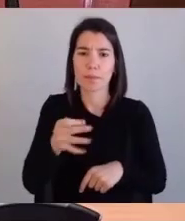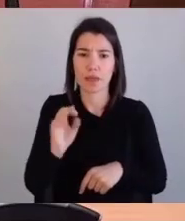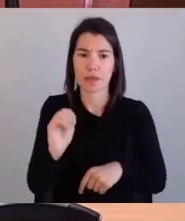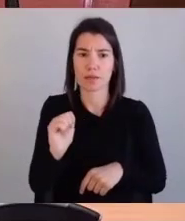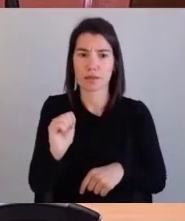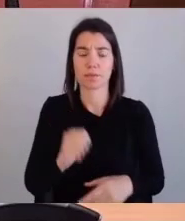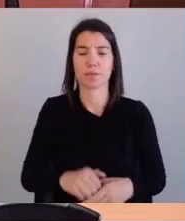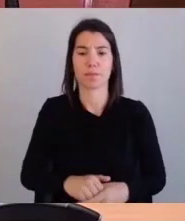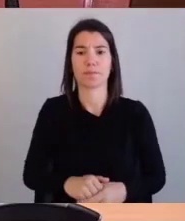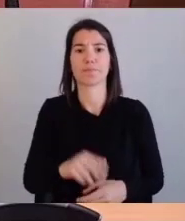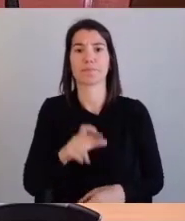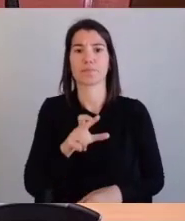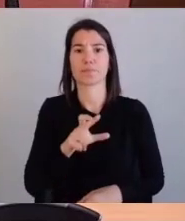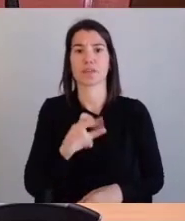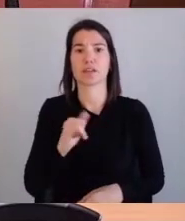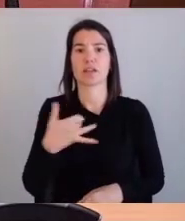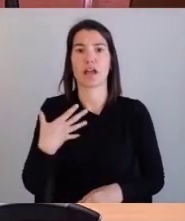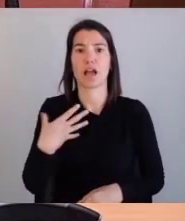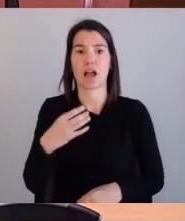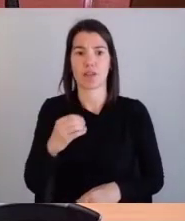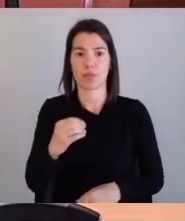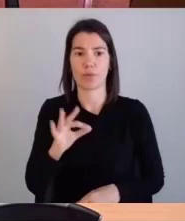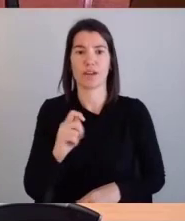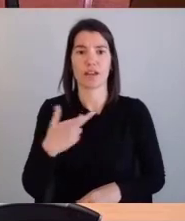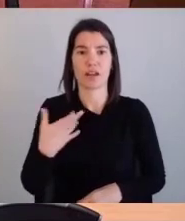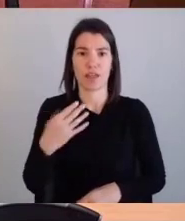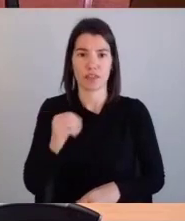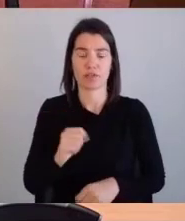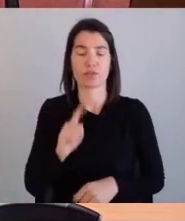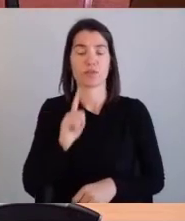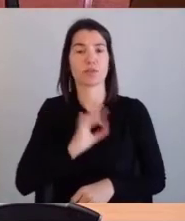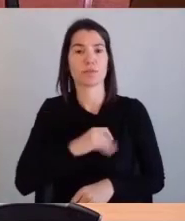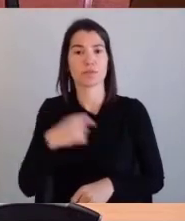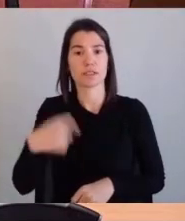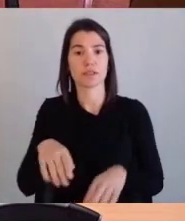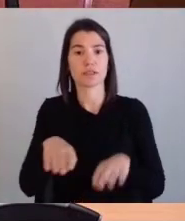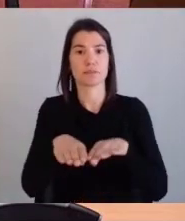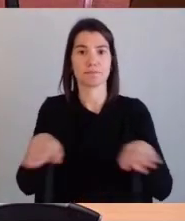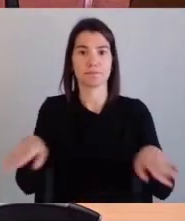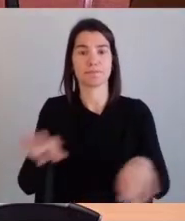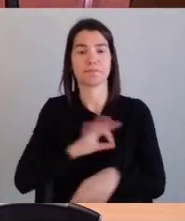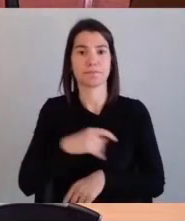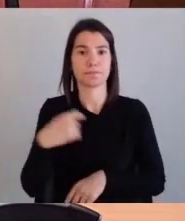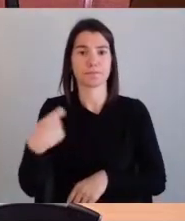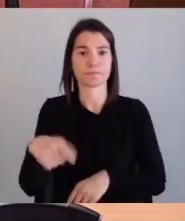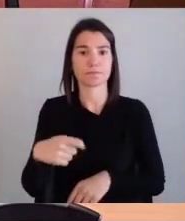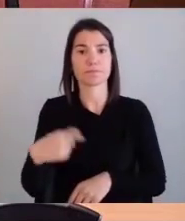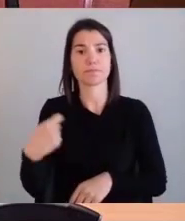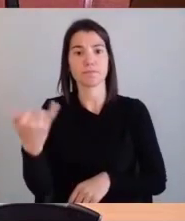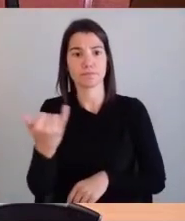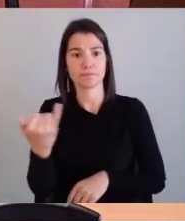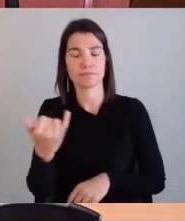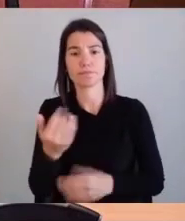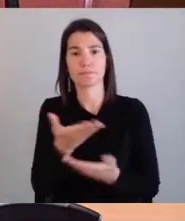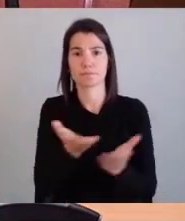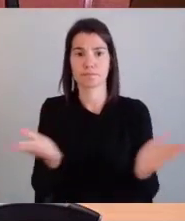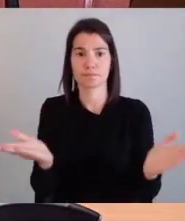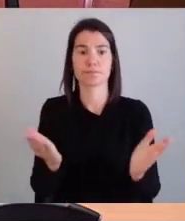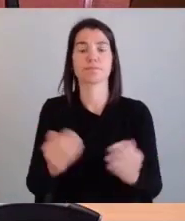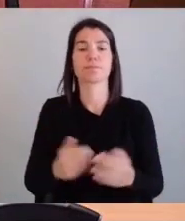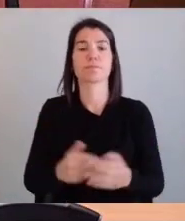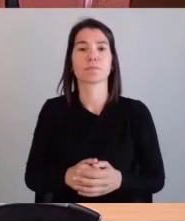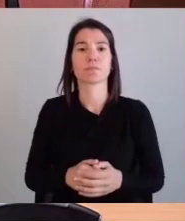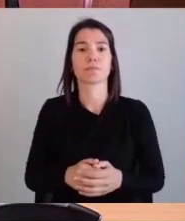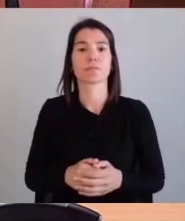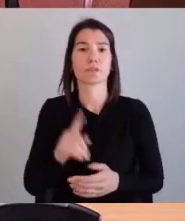Ricardo Fernandes. Senhor Presidente, restante mesa, Senhor Presidente, Vice-Presidente e restante Executivo, senhoras e